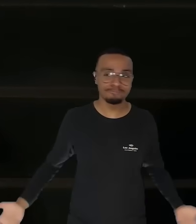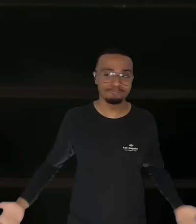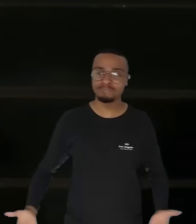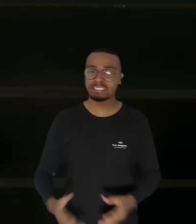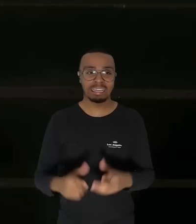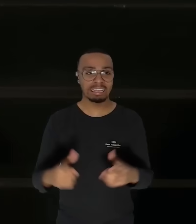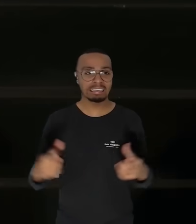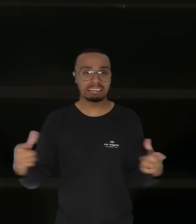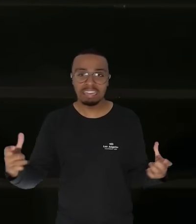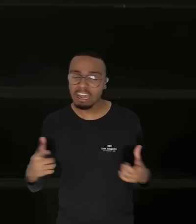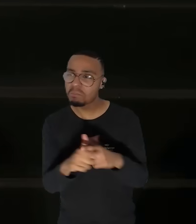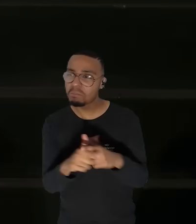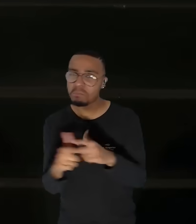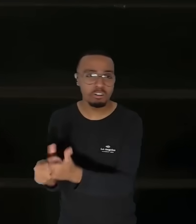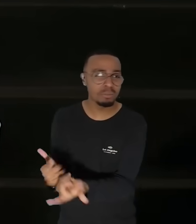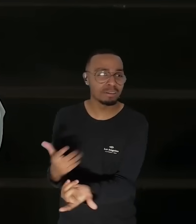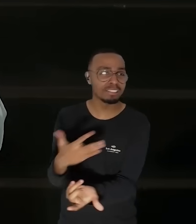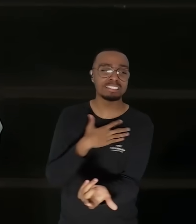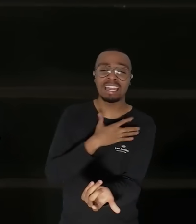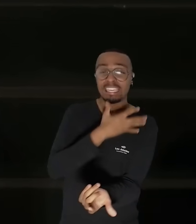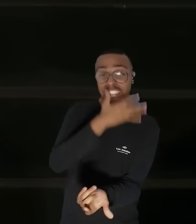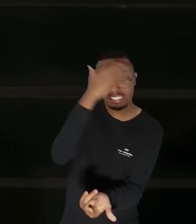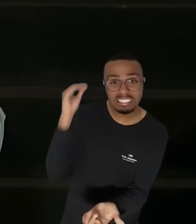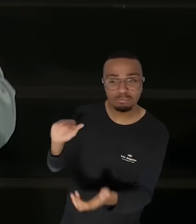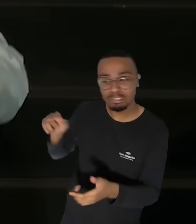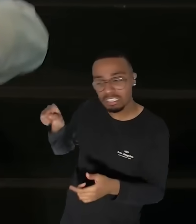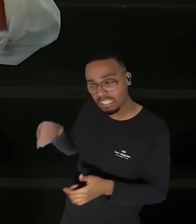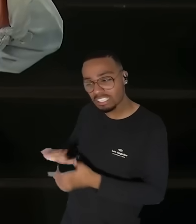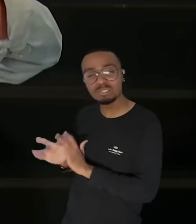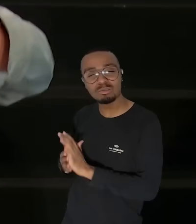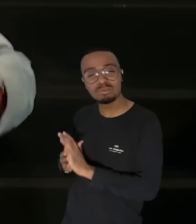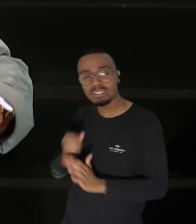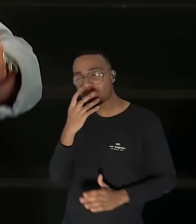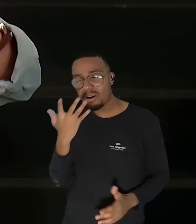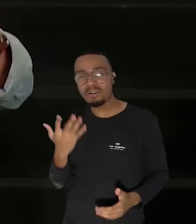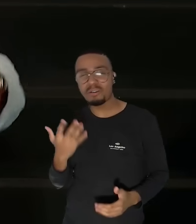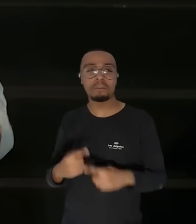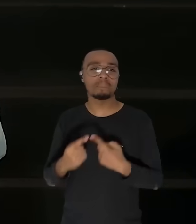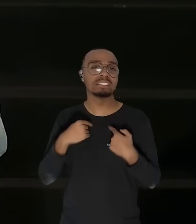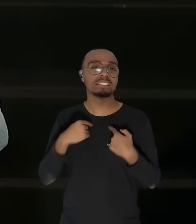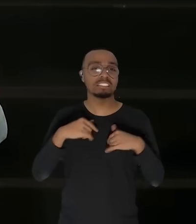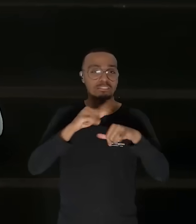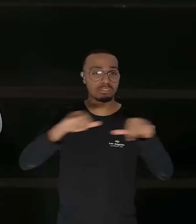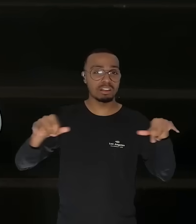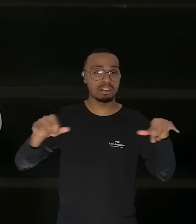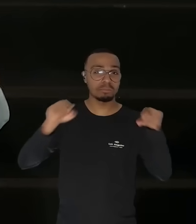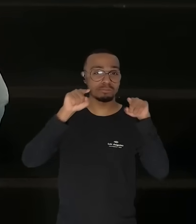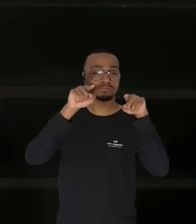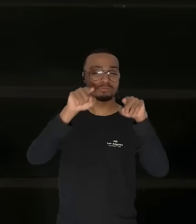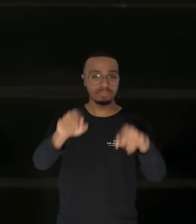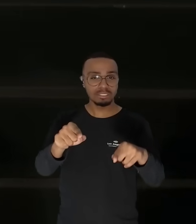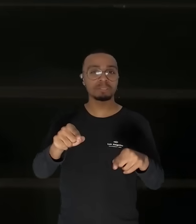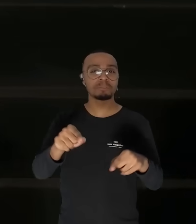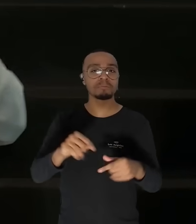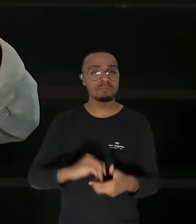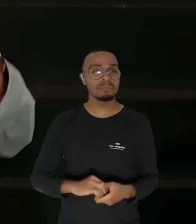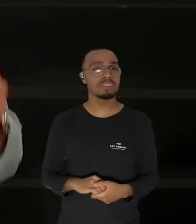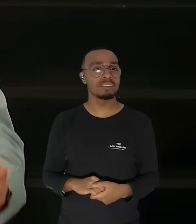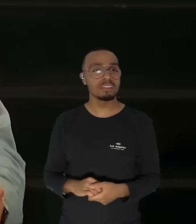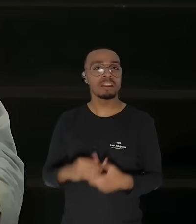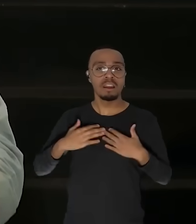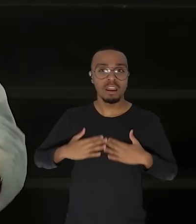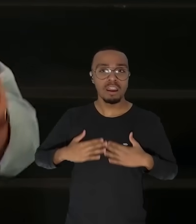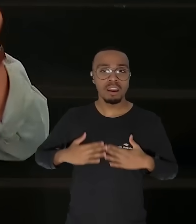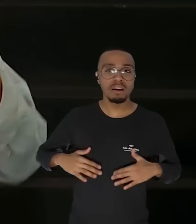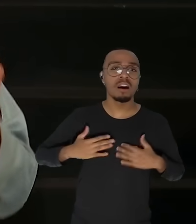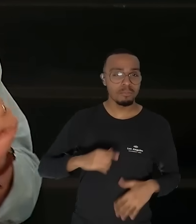da bondade de Deus, mas eu quero dizer para você que tem forças maiores que aparecerão para enfrentar